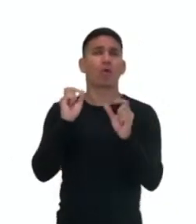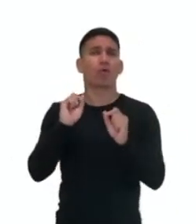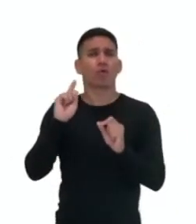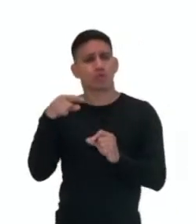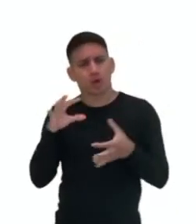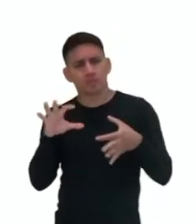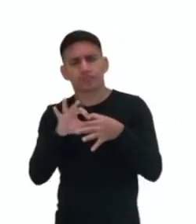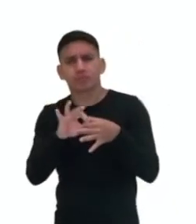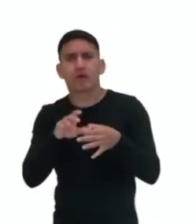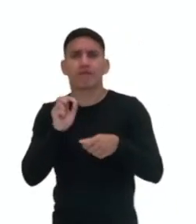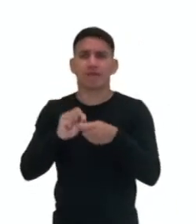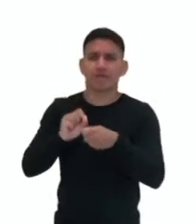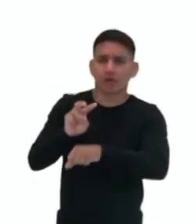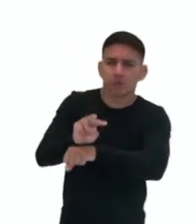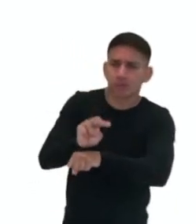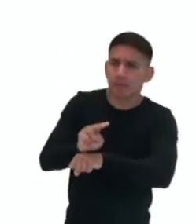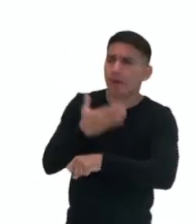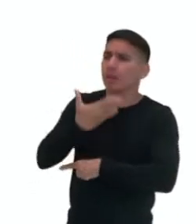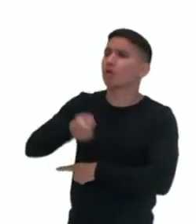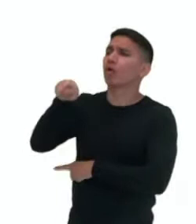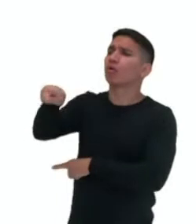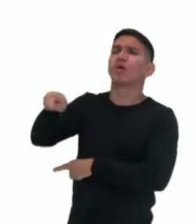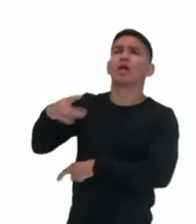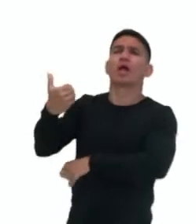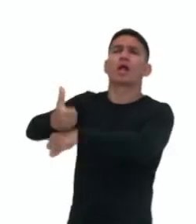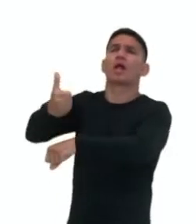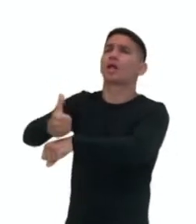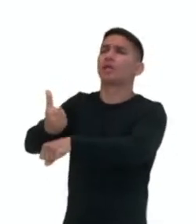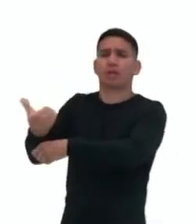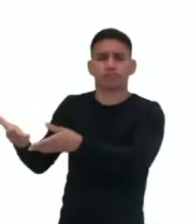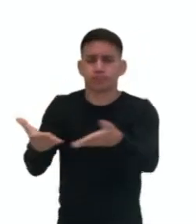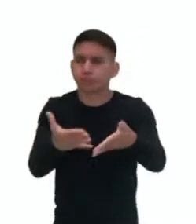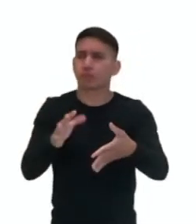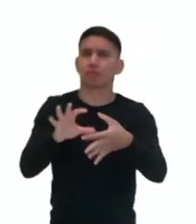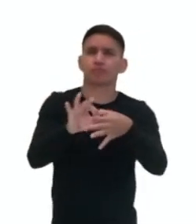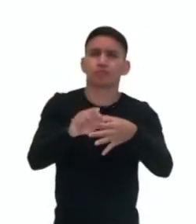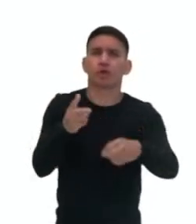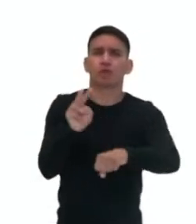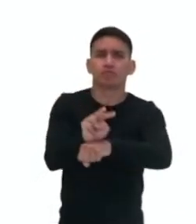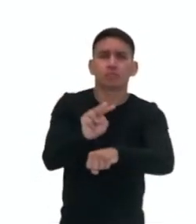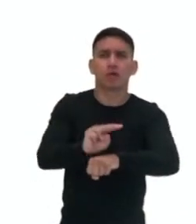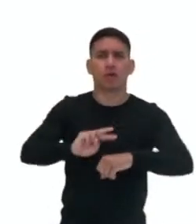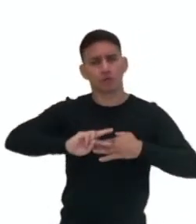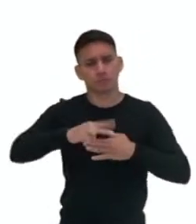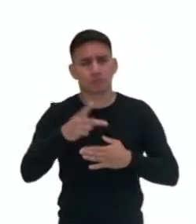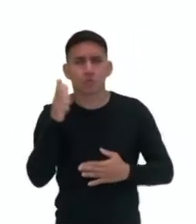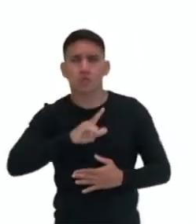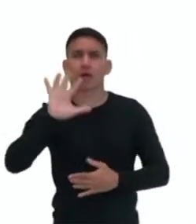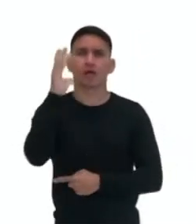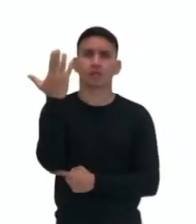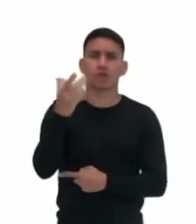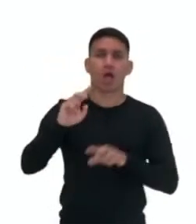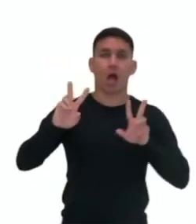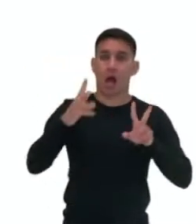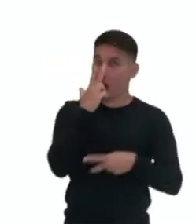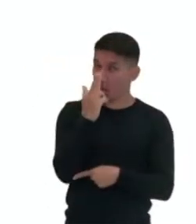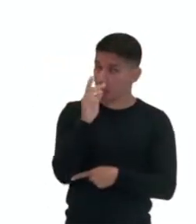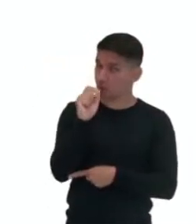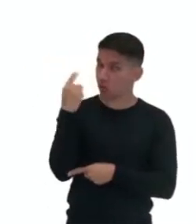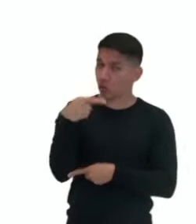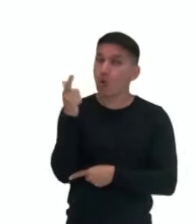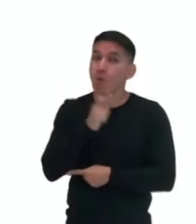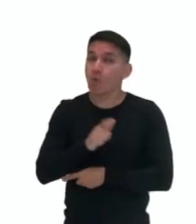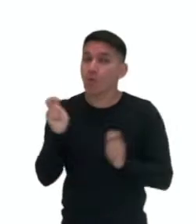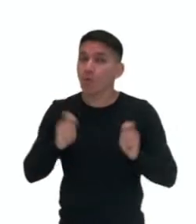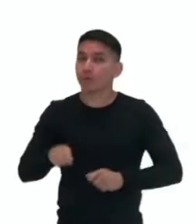demandar melhorias das autoridades, fazer parte da solução. Acho que podemos usar esse momento para pensar em